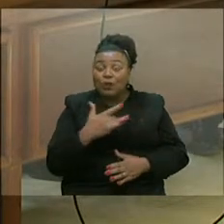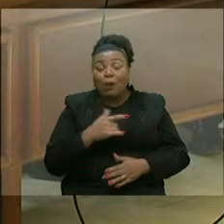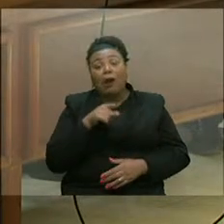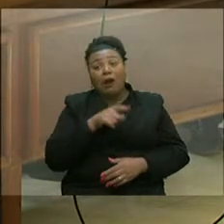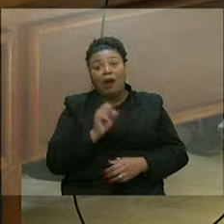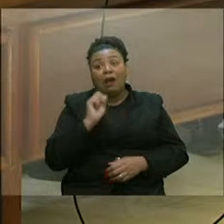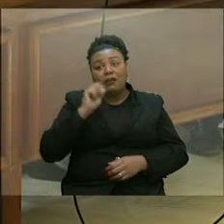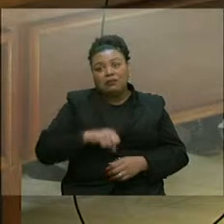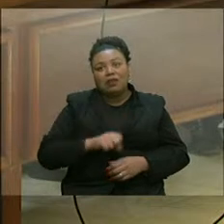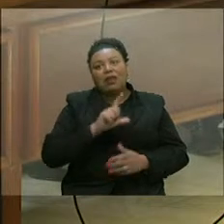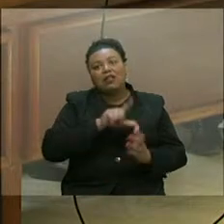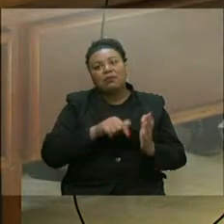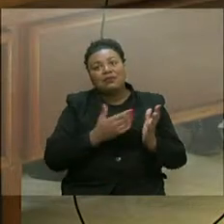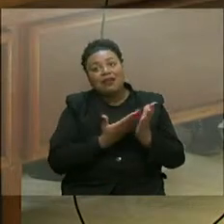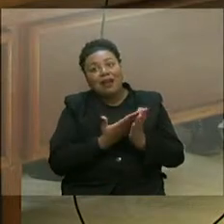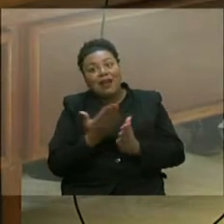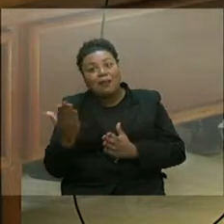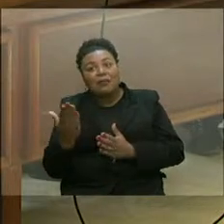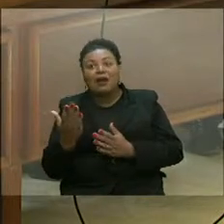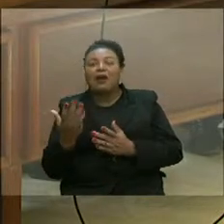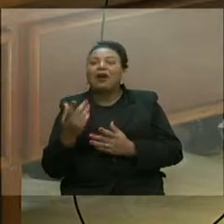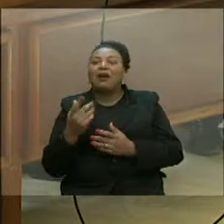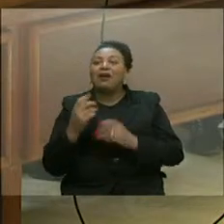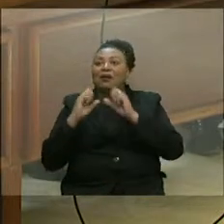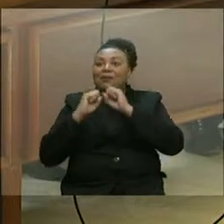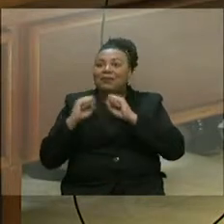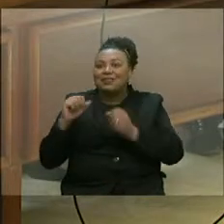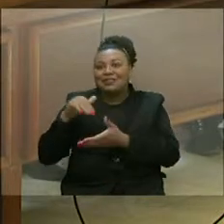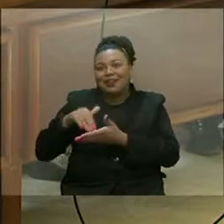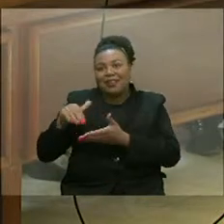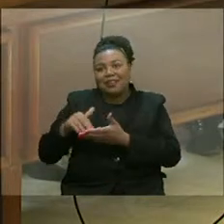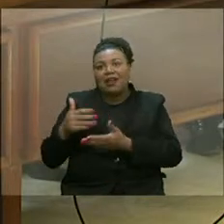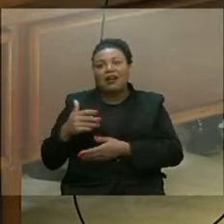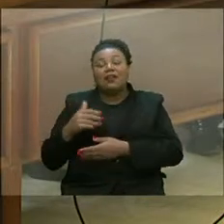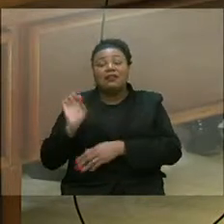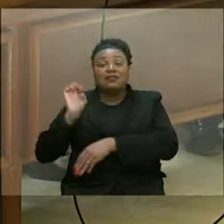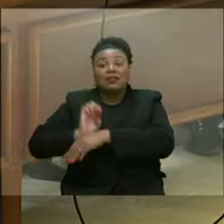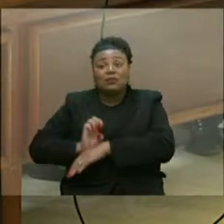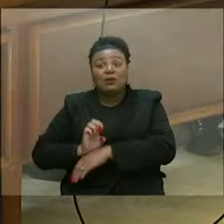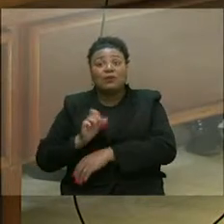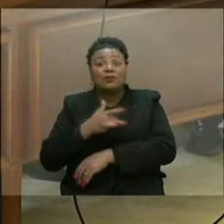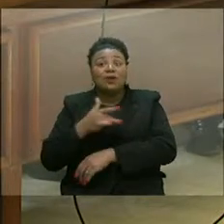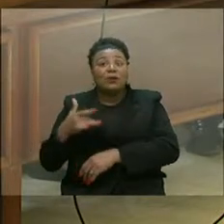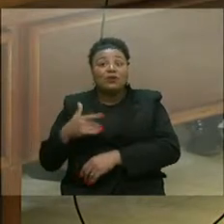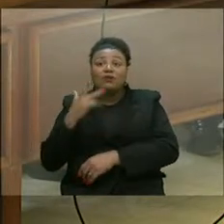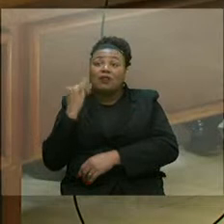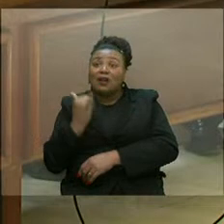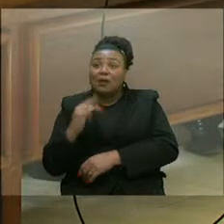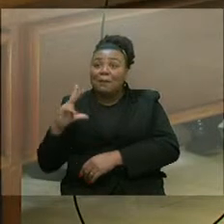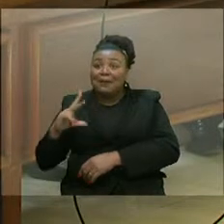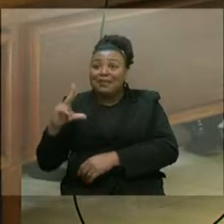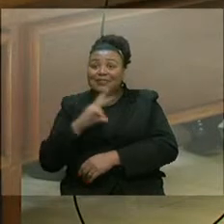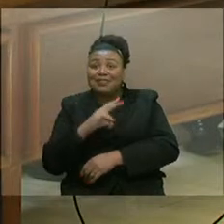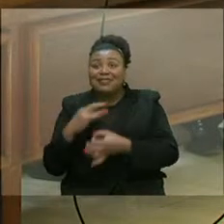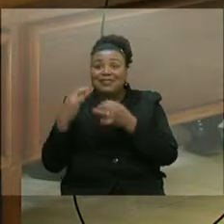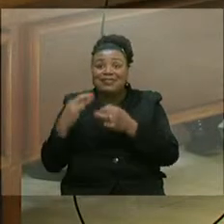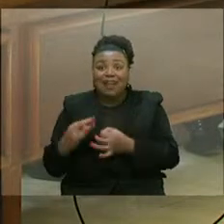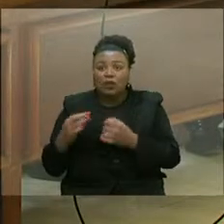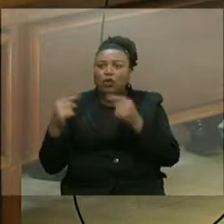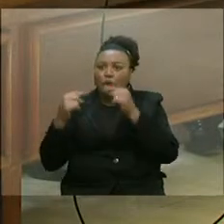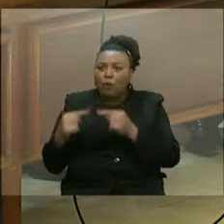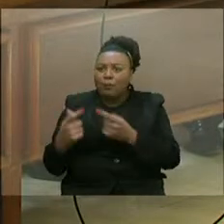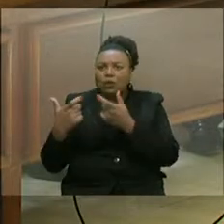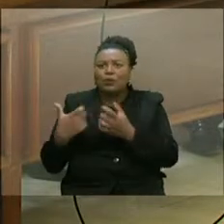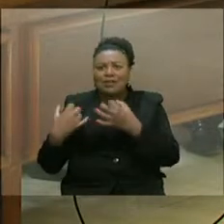nós temos que mandar, felizmente está a secretária estadual da saúde aqui, colocar o paciente correto no local